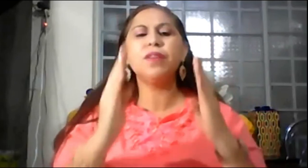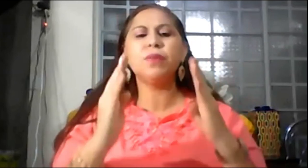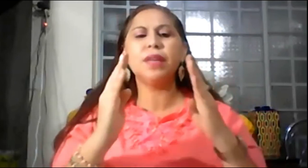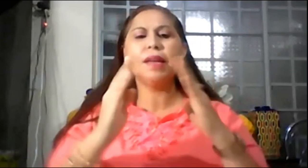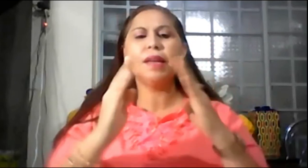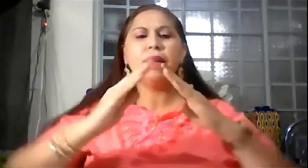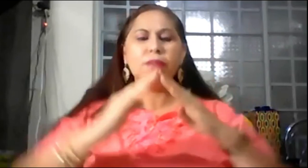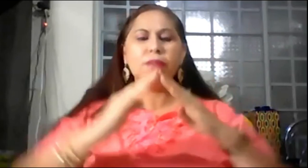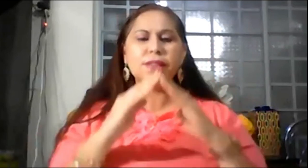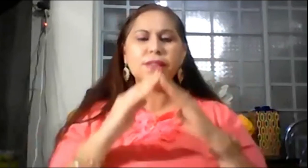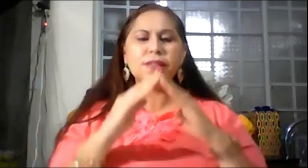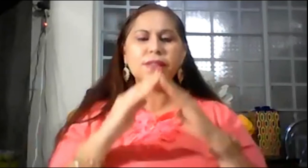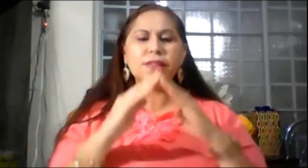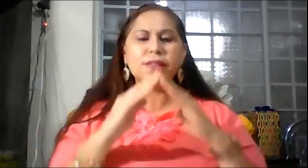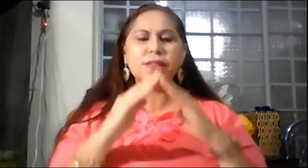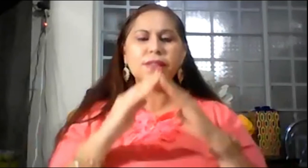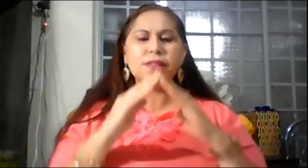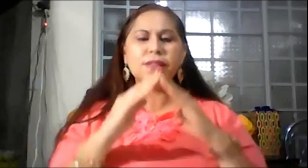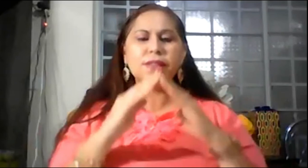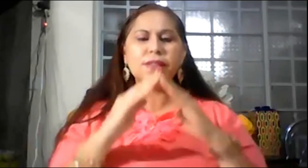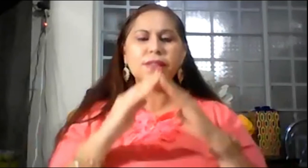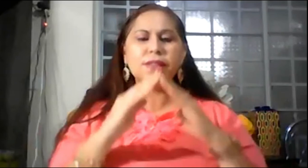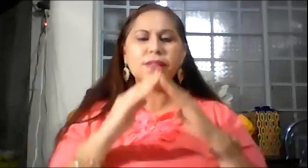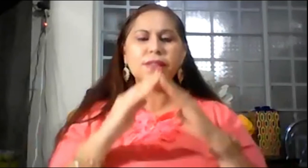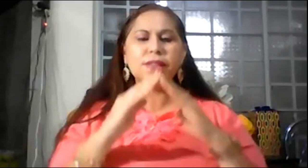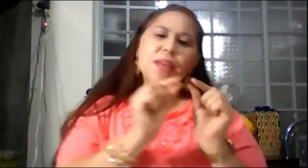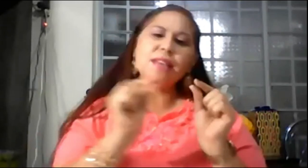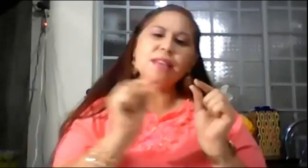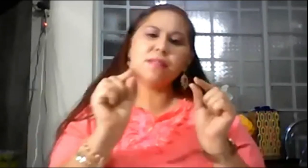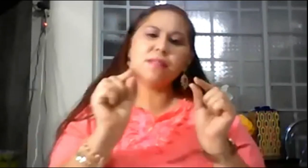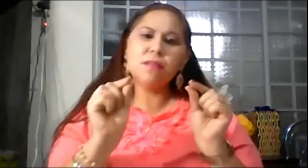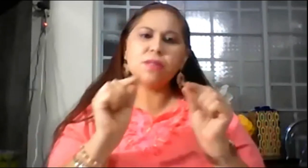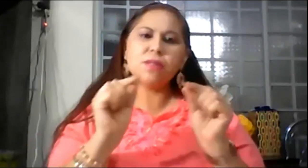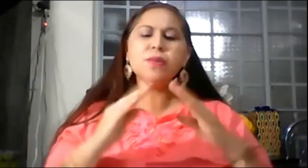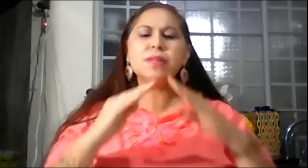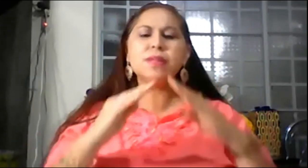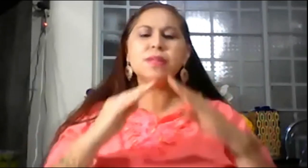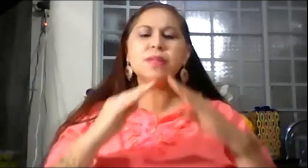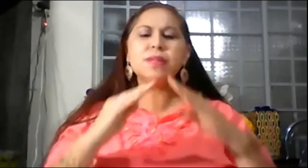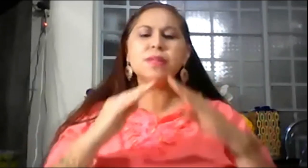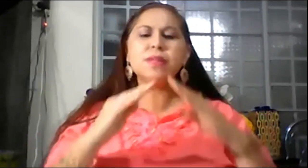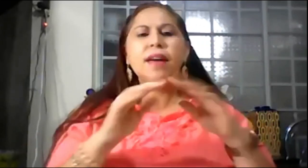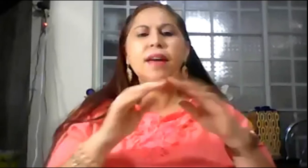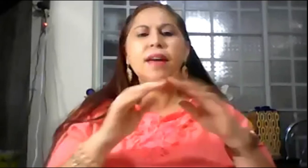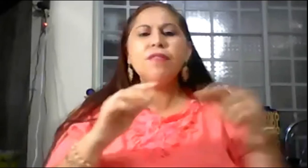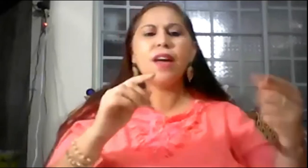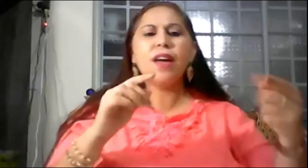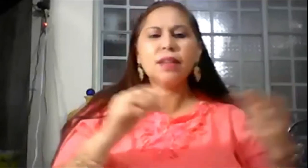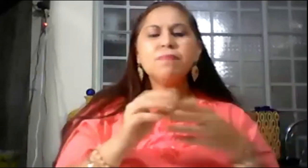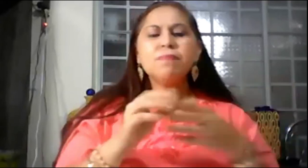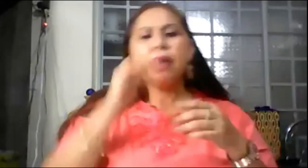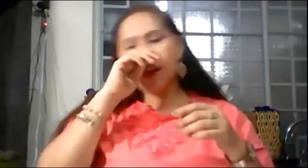perfil, né? Então, essa vai ser o direcionamento. Então, esses pedacinhos do sinal